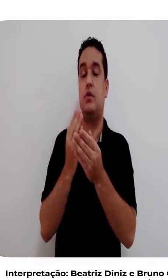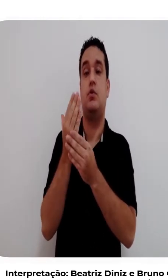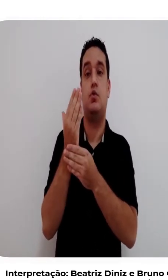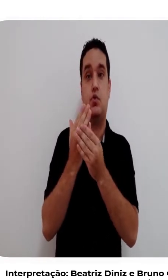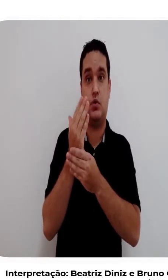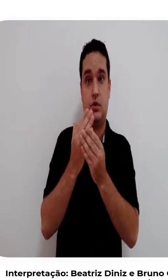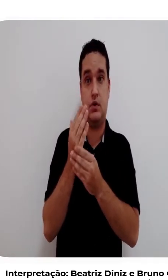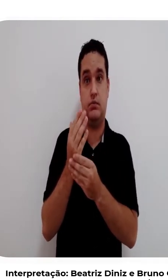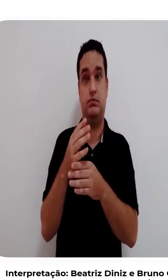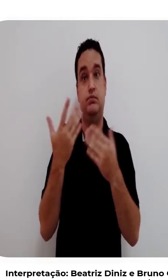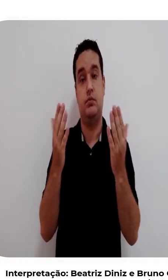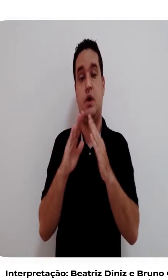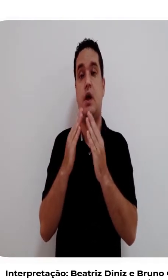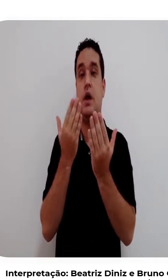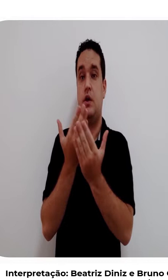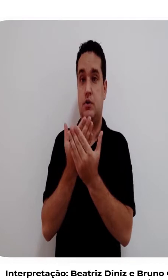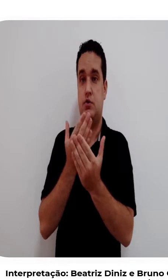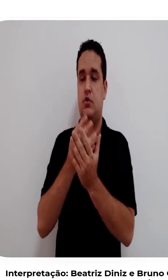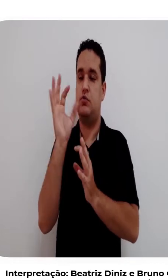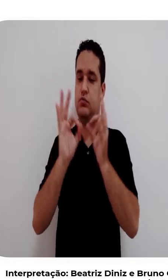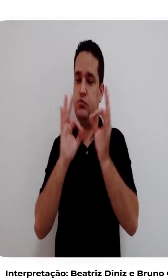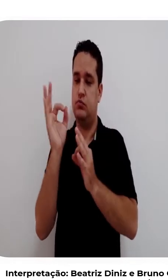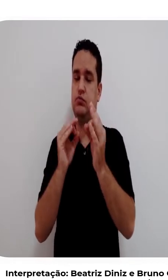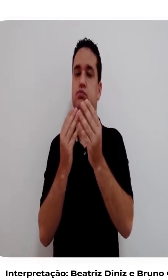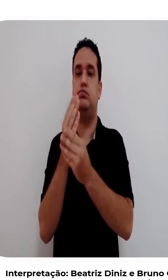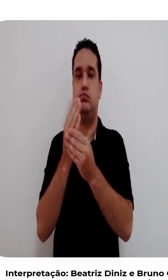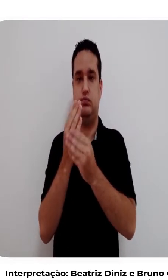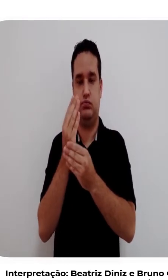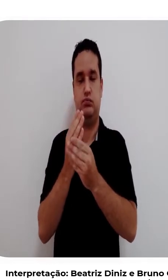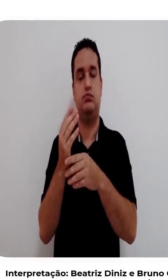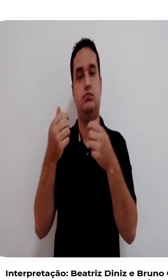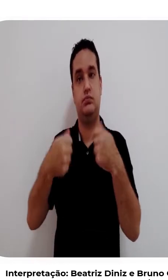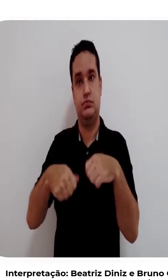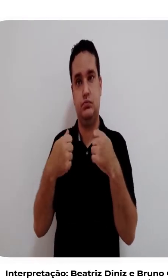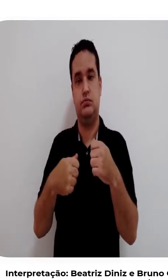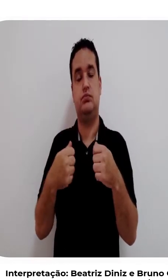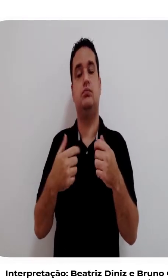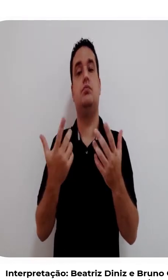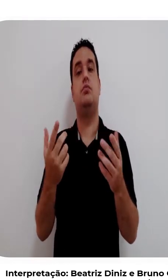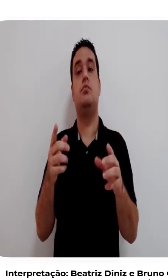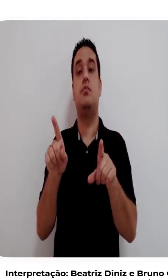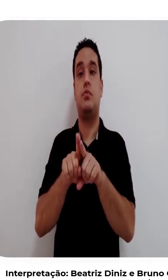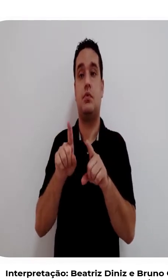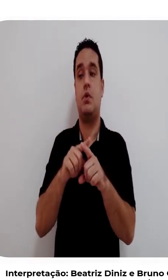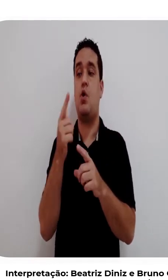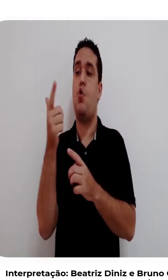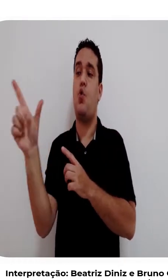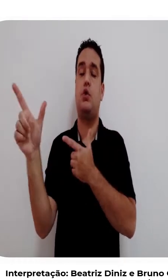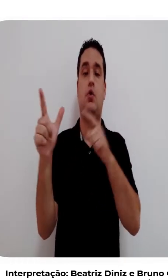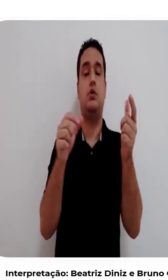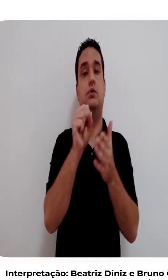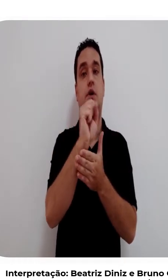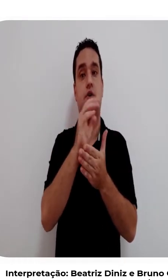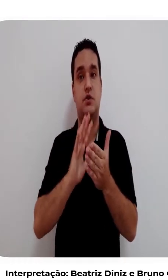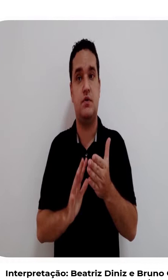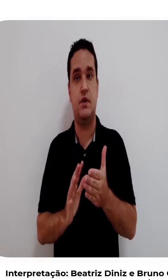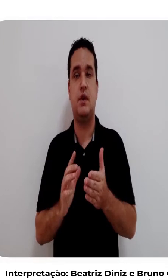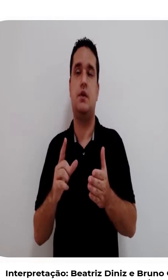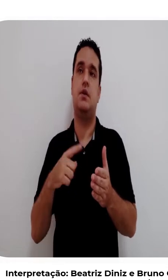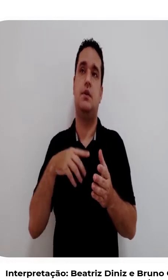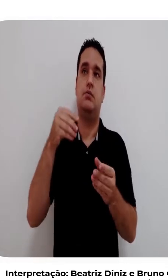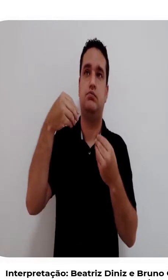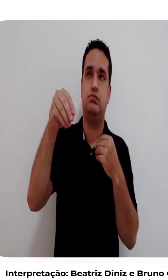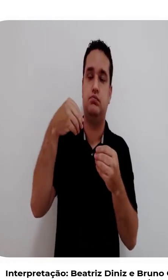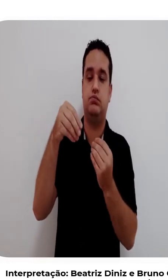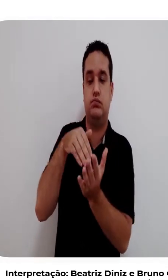escola adere um livro didático que a gente utiliza ele no planejamento, como outras atividades, como